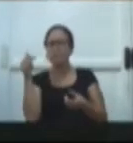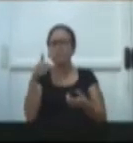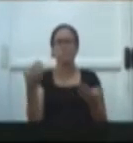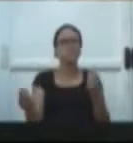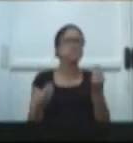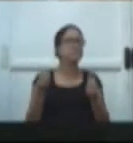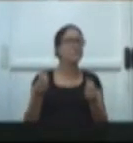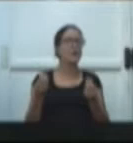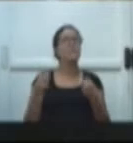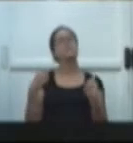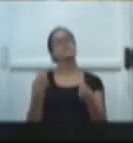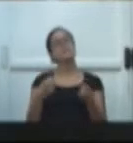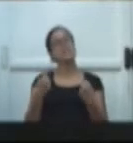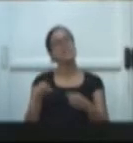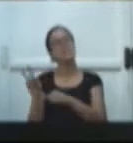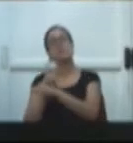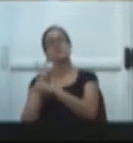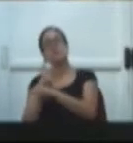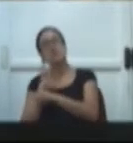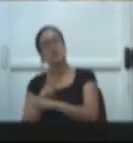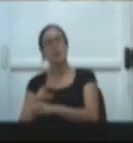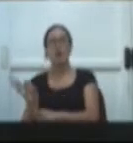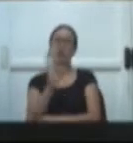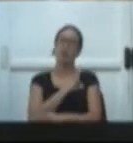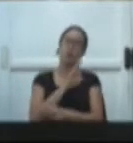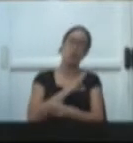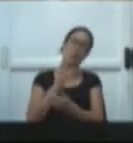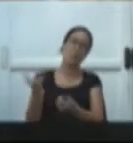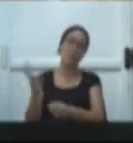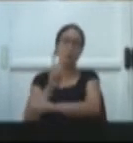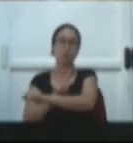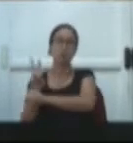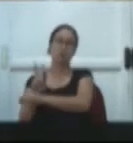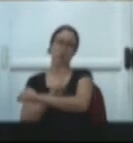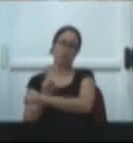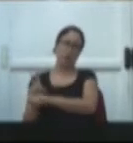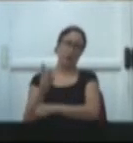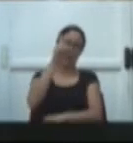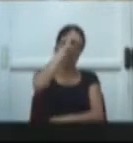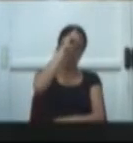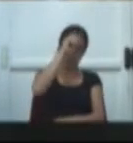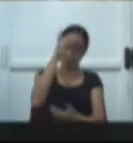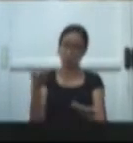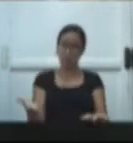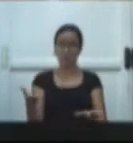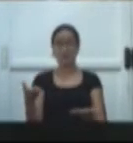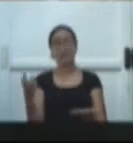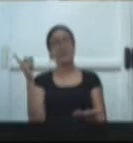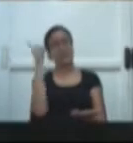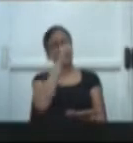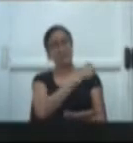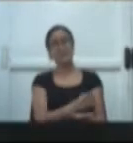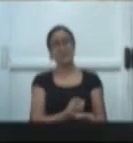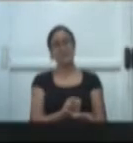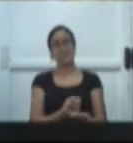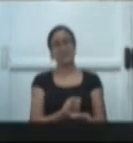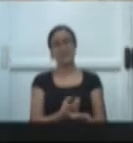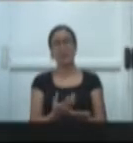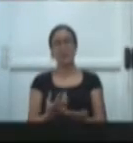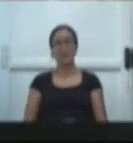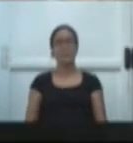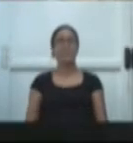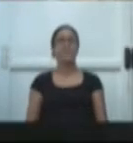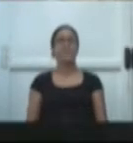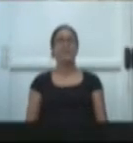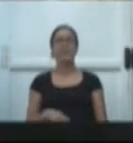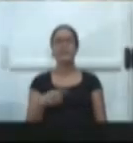ter uma equipe forte. Felizmente, a gente presencia essas coisas. E eu vi as pessoas reclamando, sim, que está